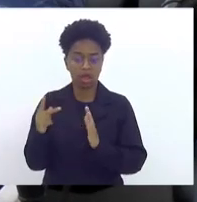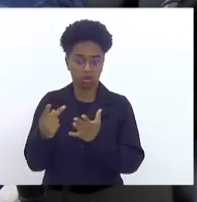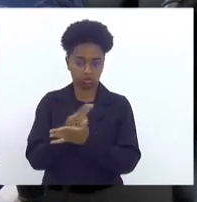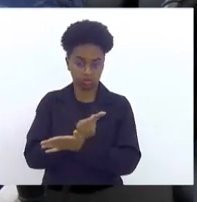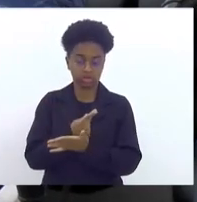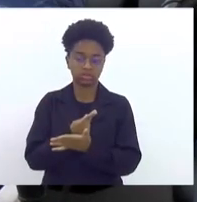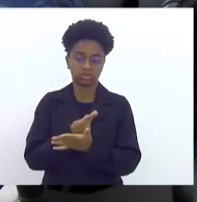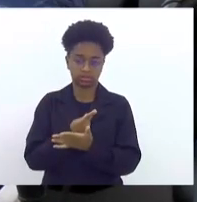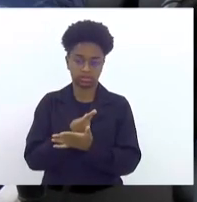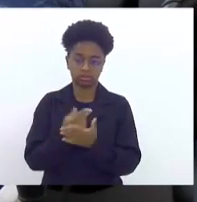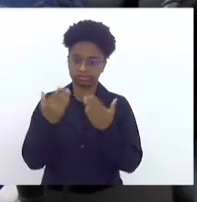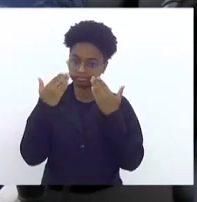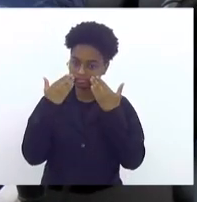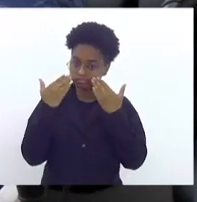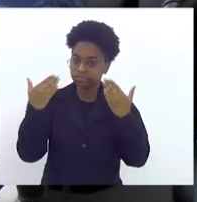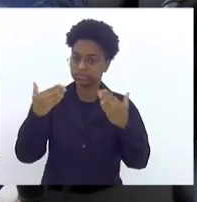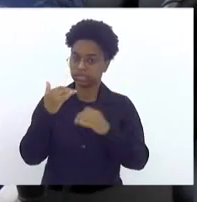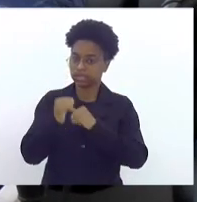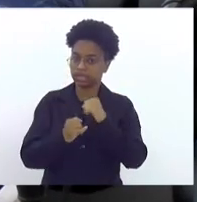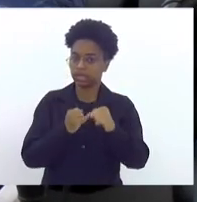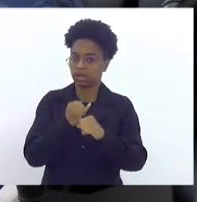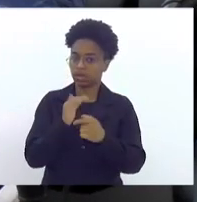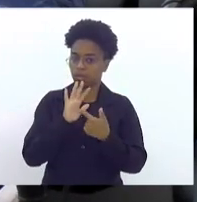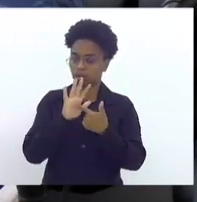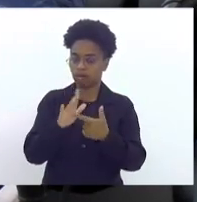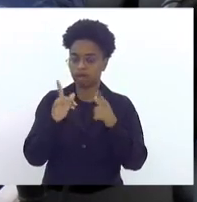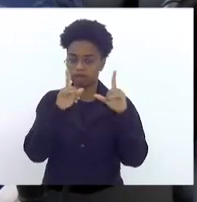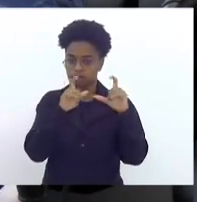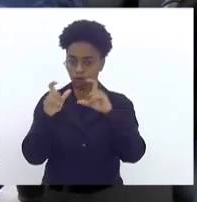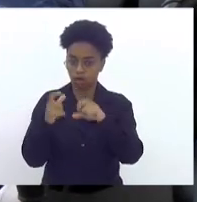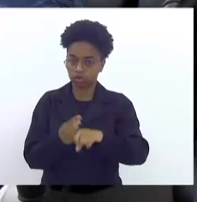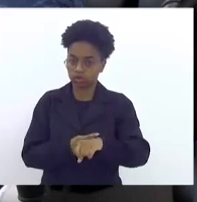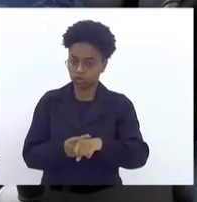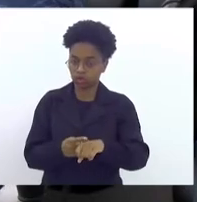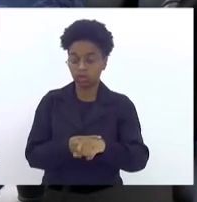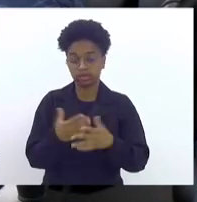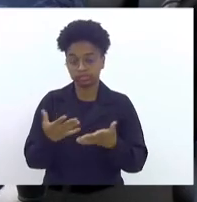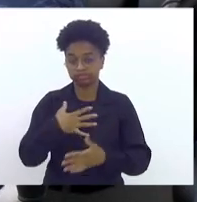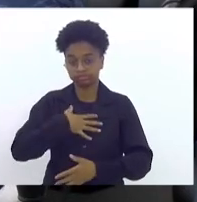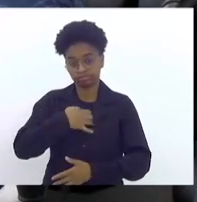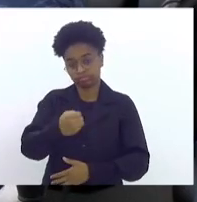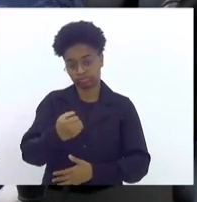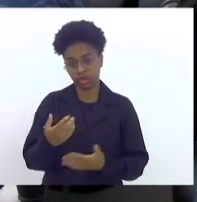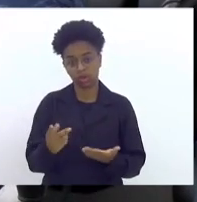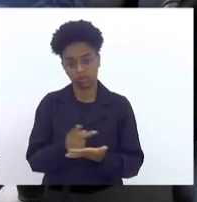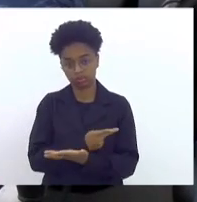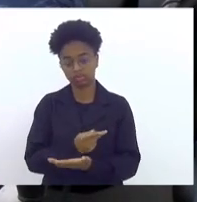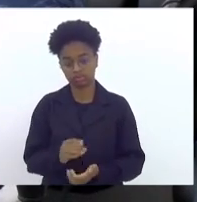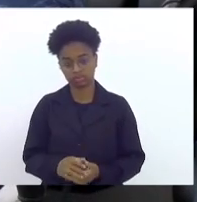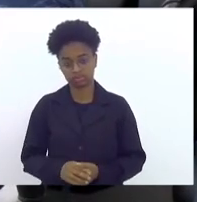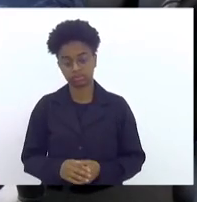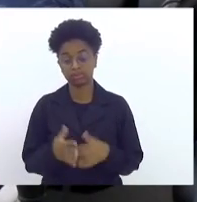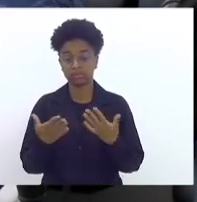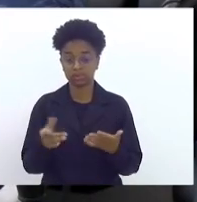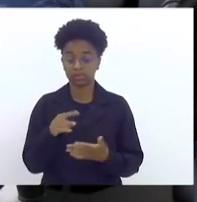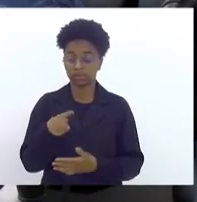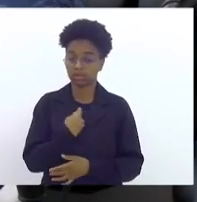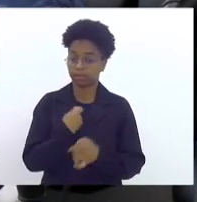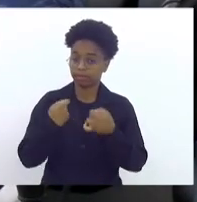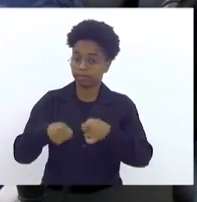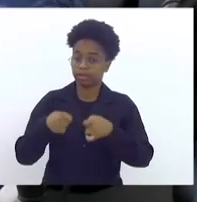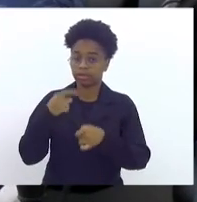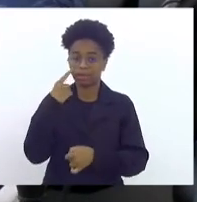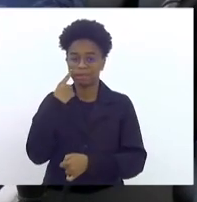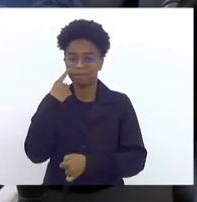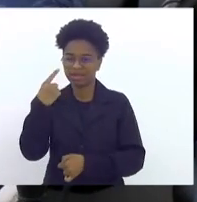de Exposição de fotos íntimas que acabaram se matando então é um caso que a gente tem que pensar